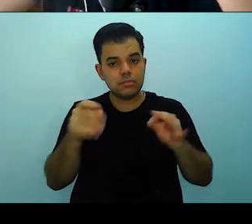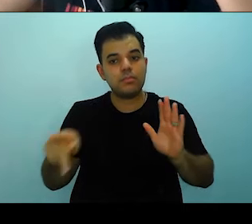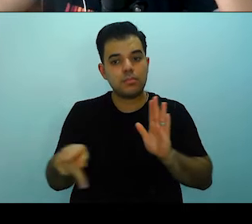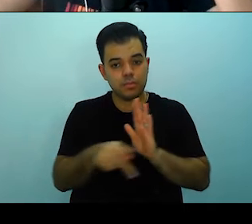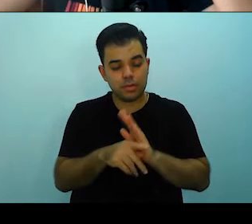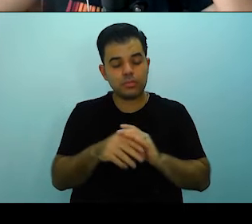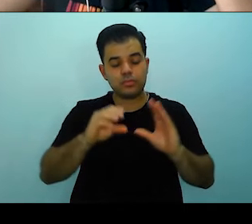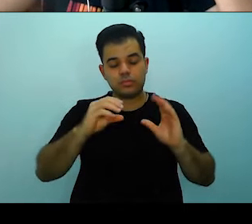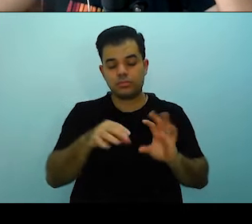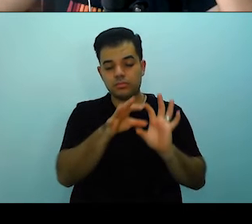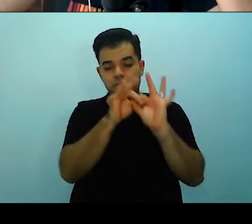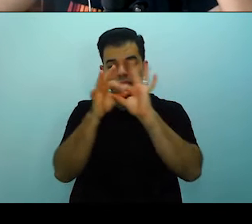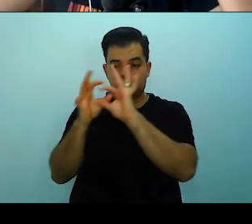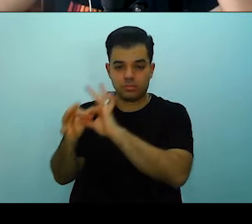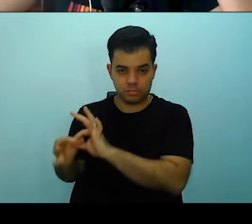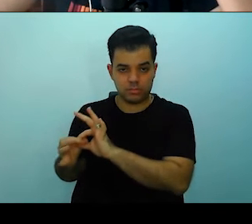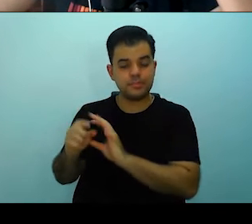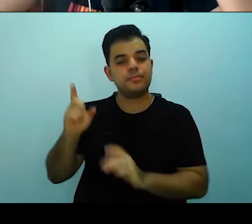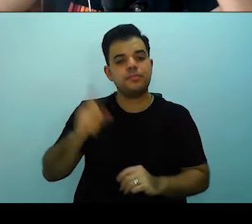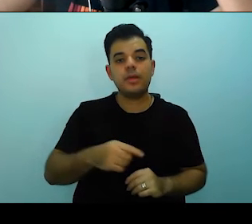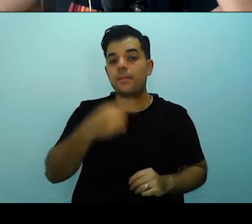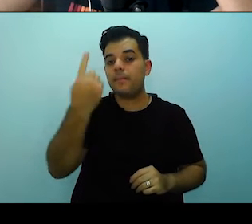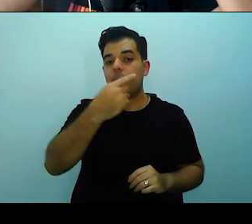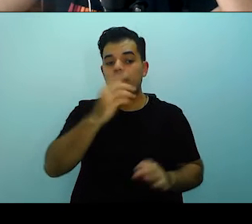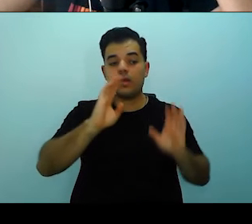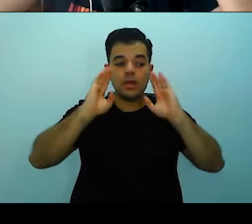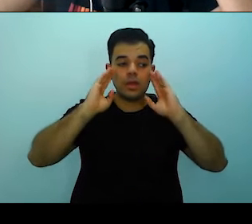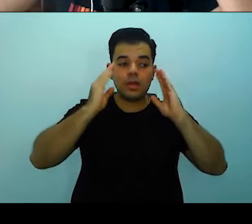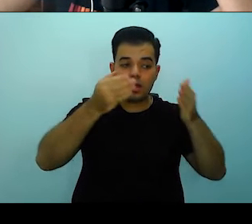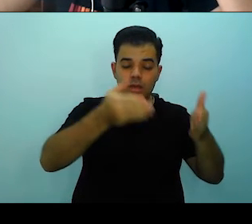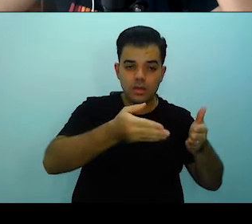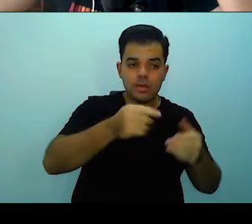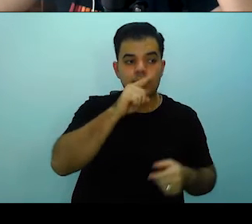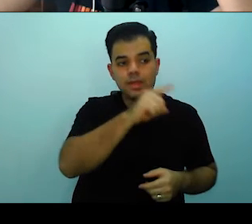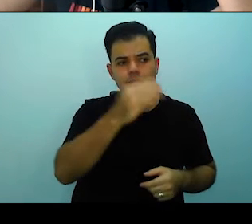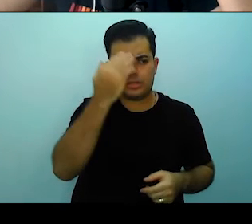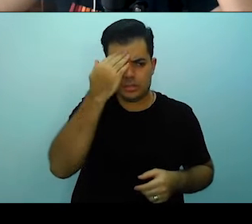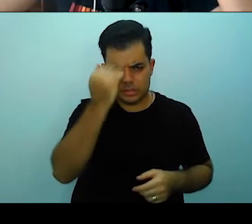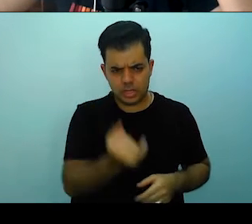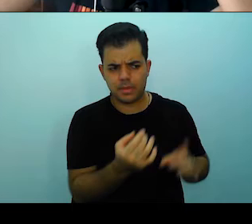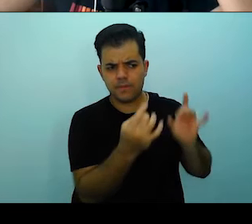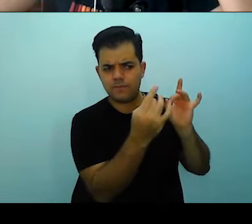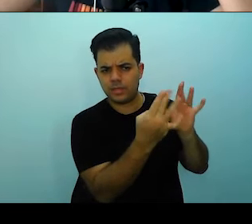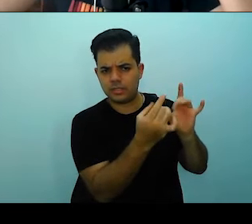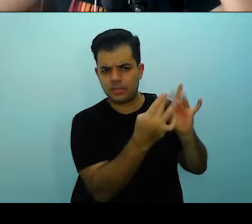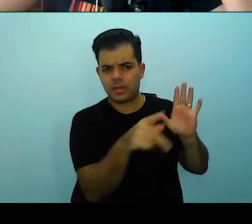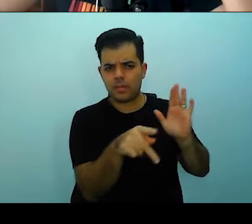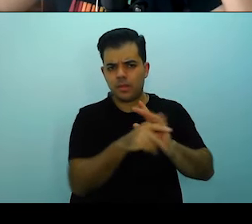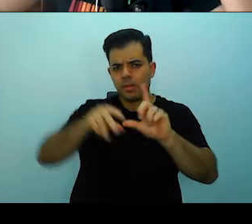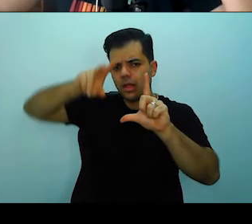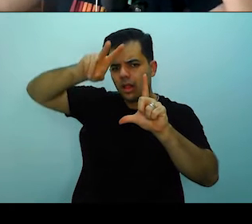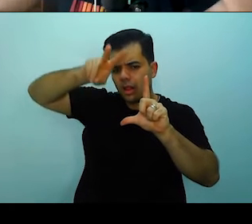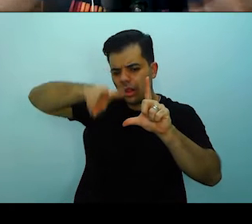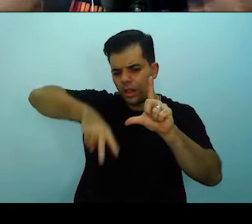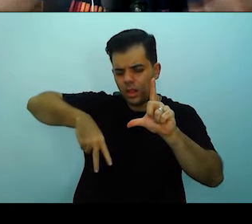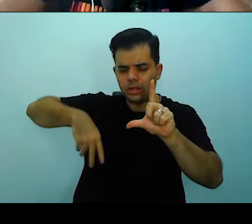contexto. A primeira coisa que a gente tem que observar é se o nosso aluno ele sabe reconhecer o feedback do leitor de telas.